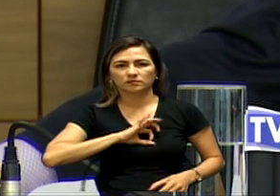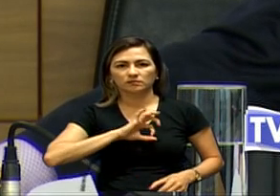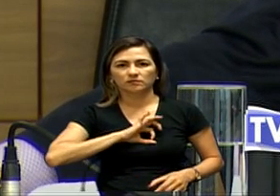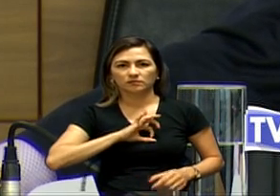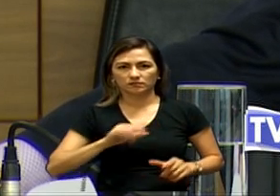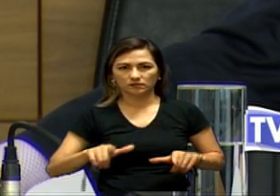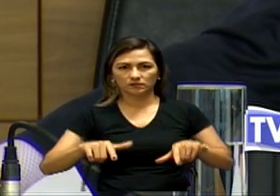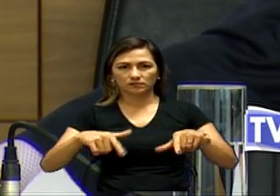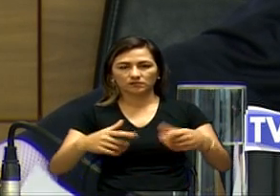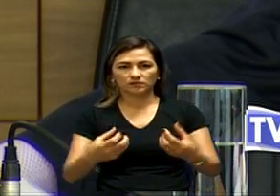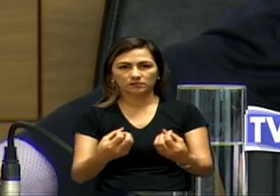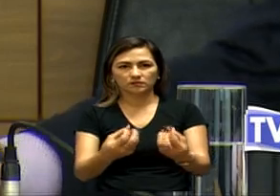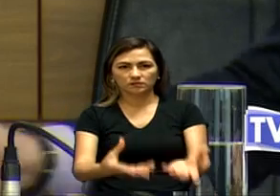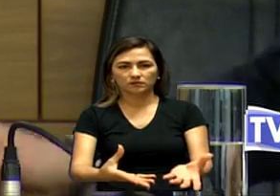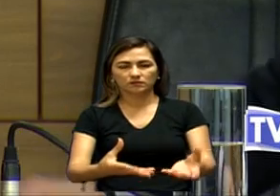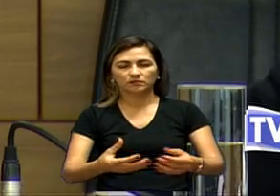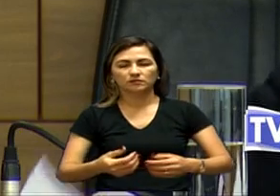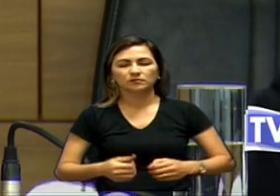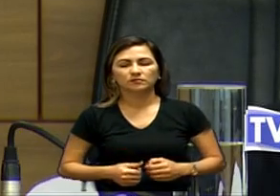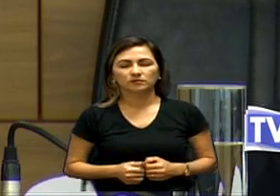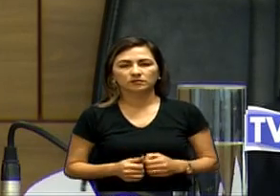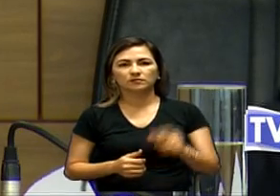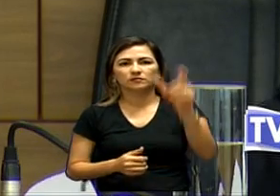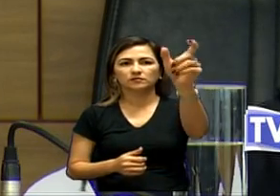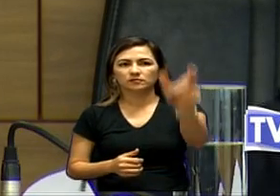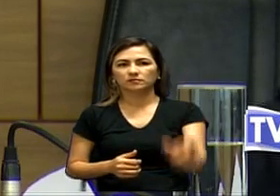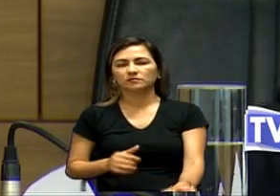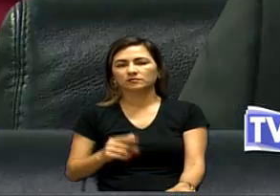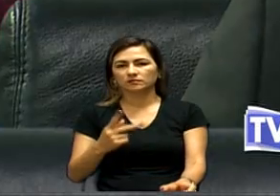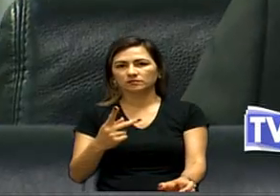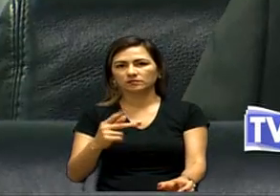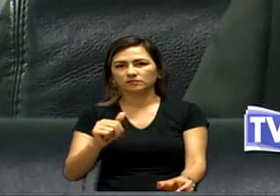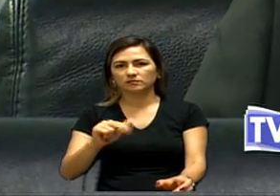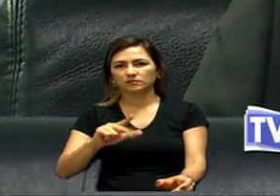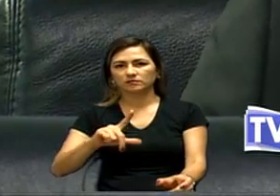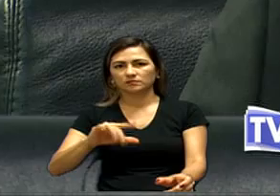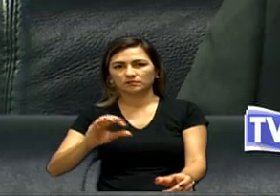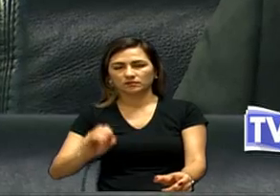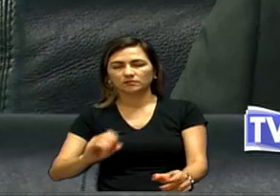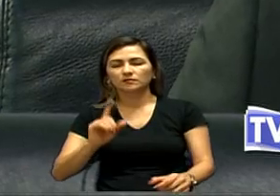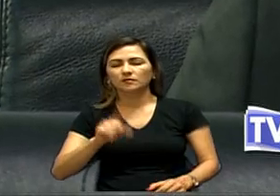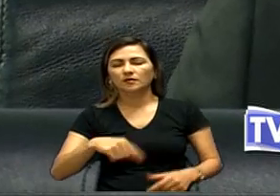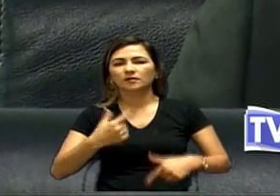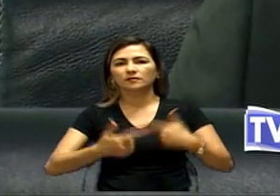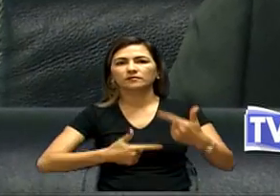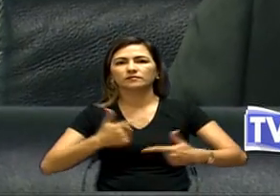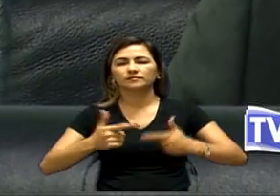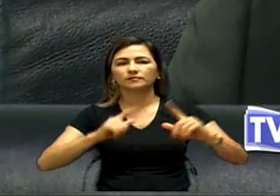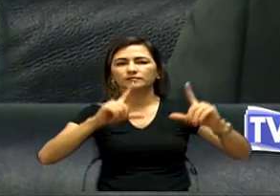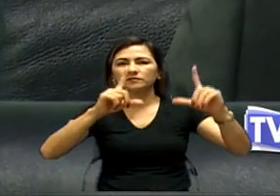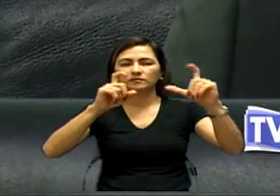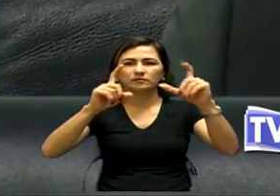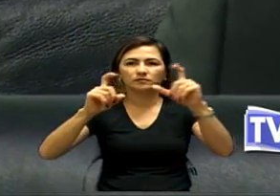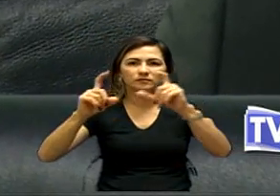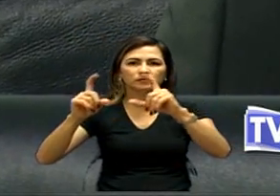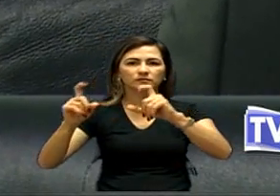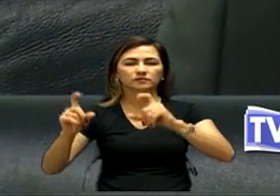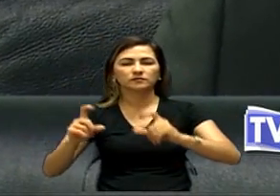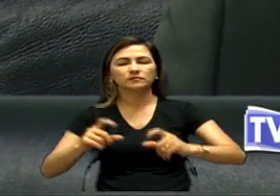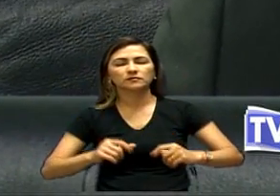abra o painel para votação. Senhor presidente, Paulo Liparotti, fotógrafo nessa cidade.